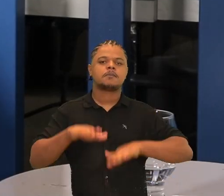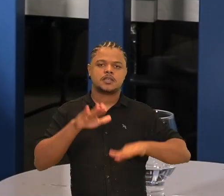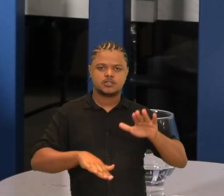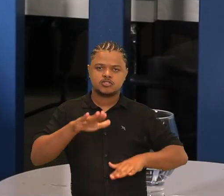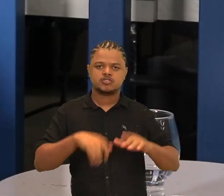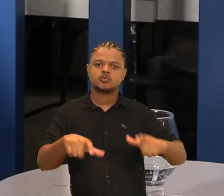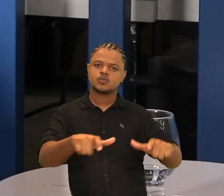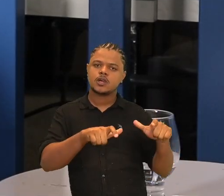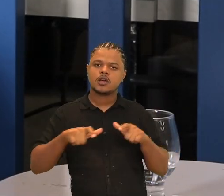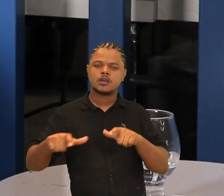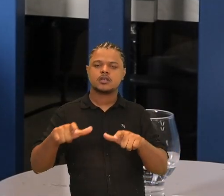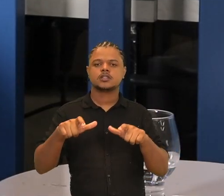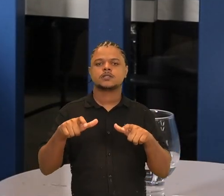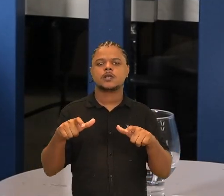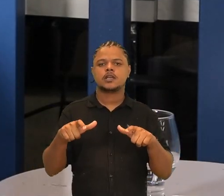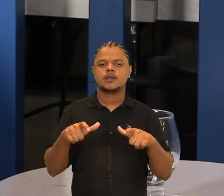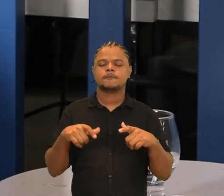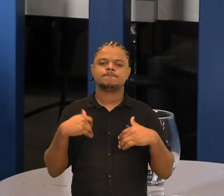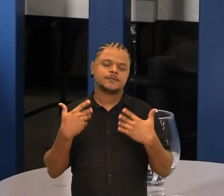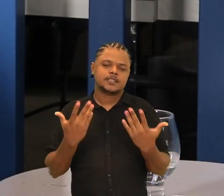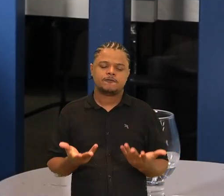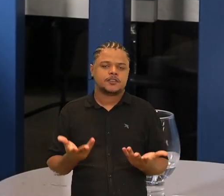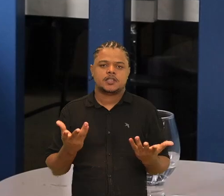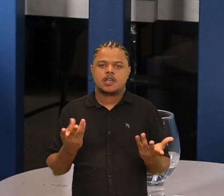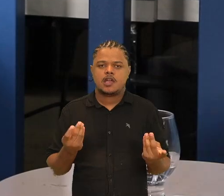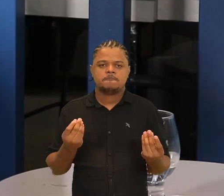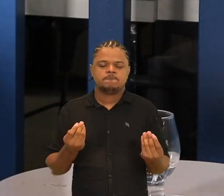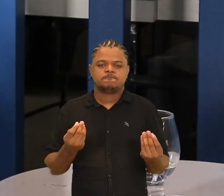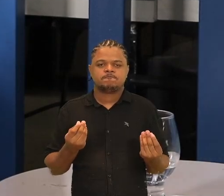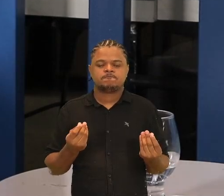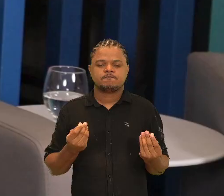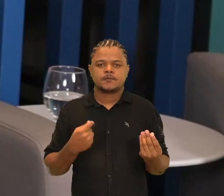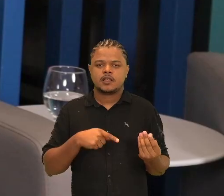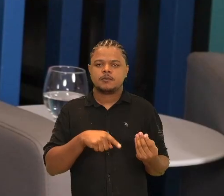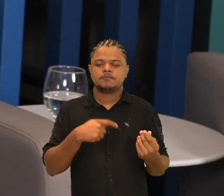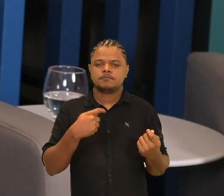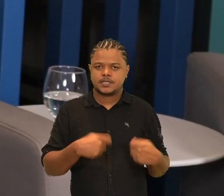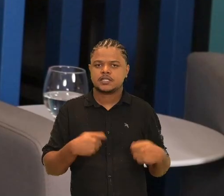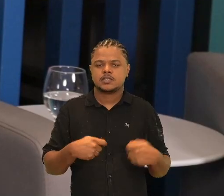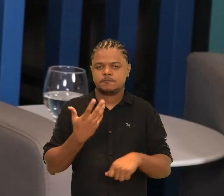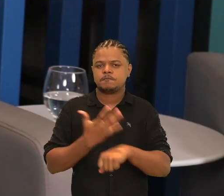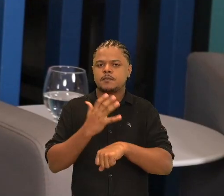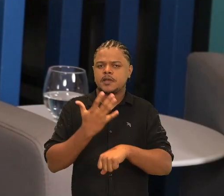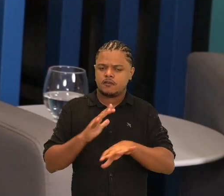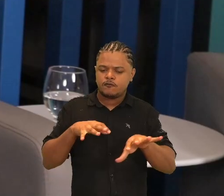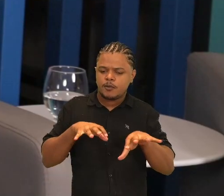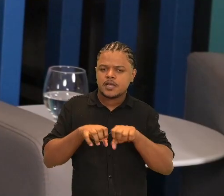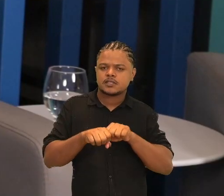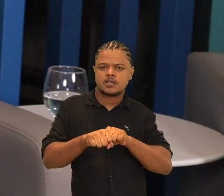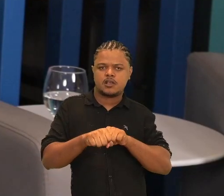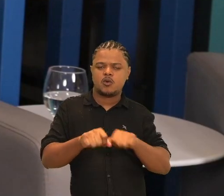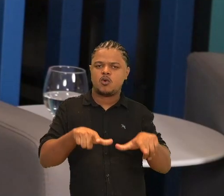dos locais enfim, mas eu acredito que isso passa muito por essa preparação, por essa formação, né,